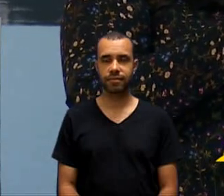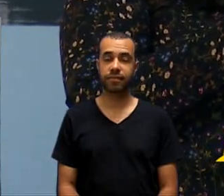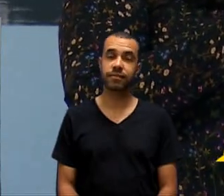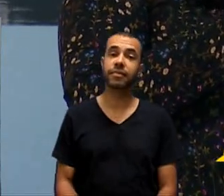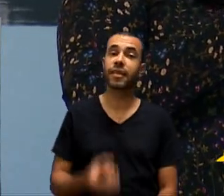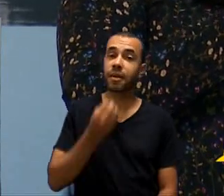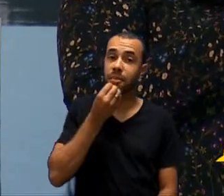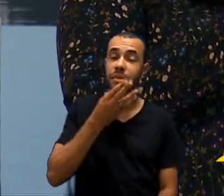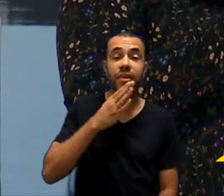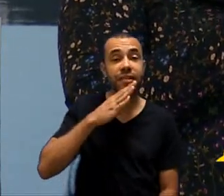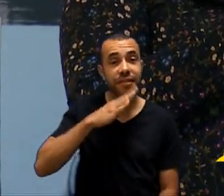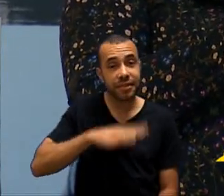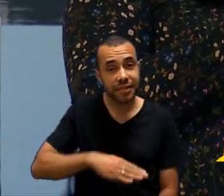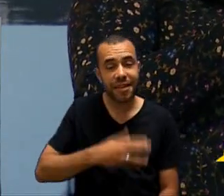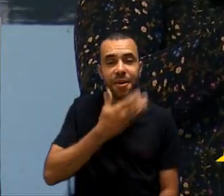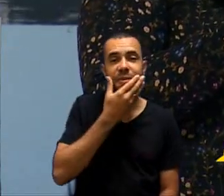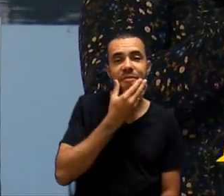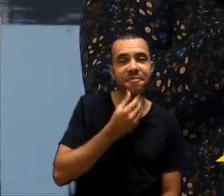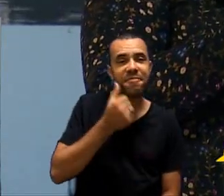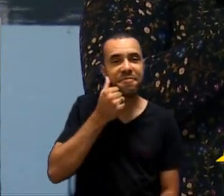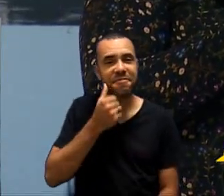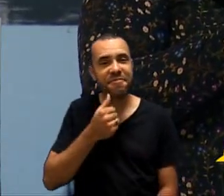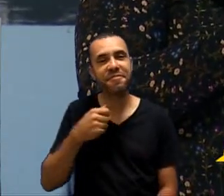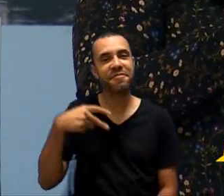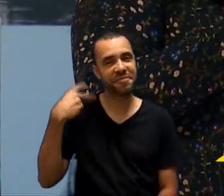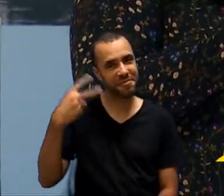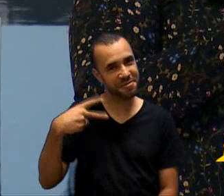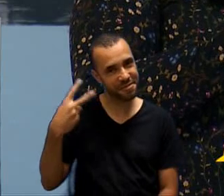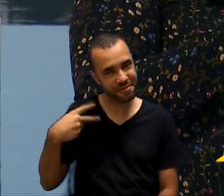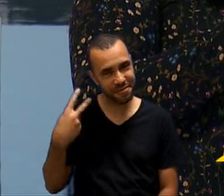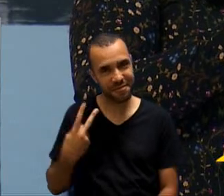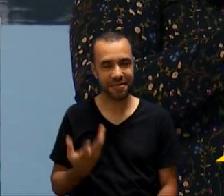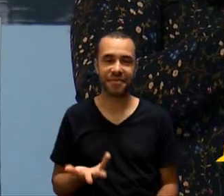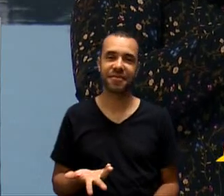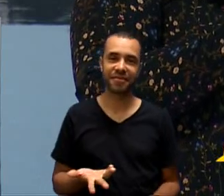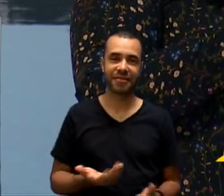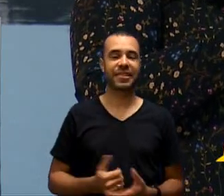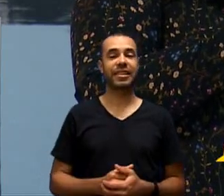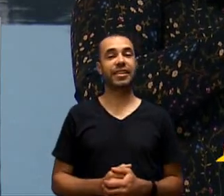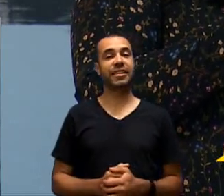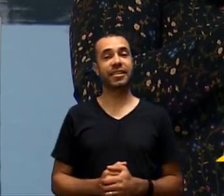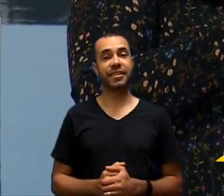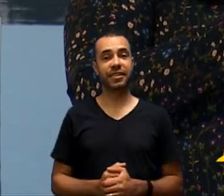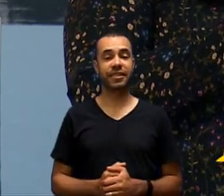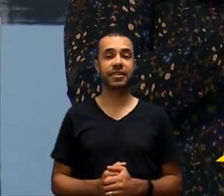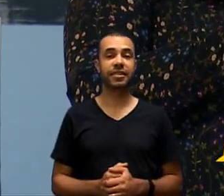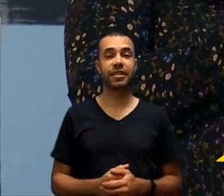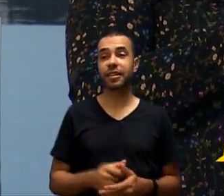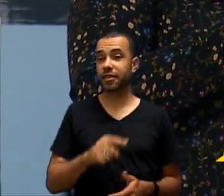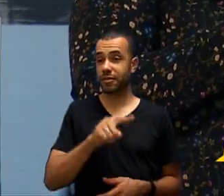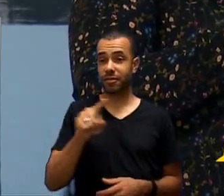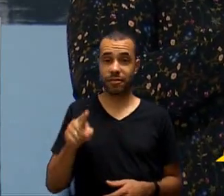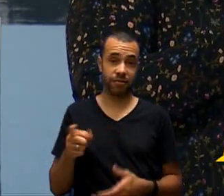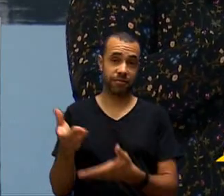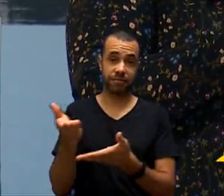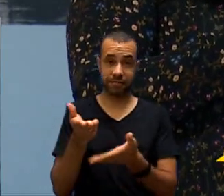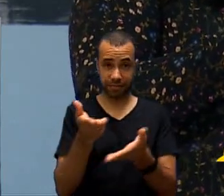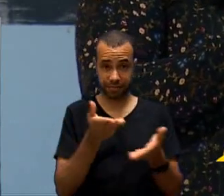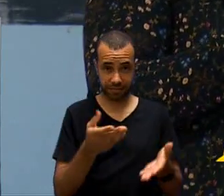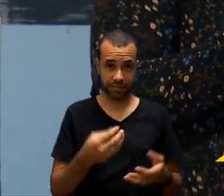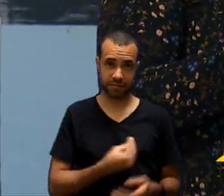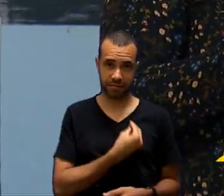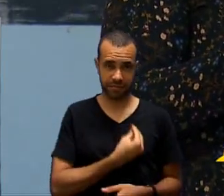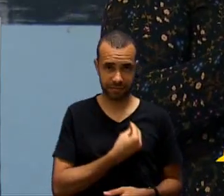Boa tarde, senhores e senhoras vereadores e vereadoras e convidados presentes. Bom,